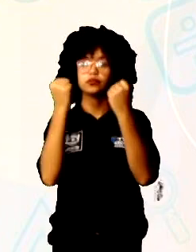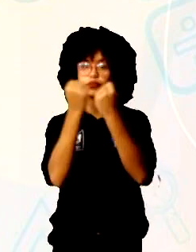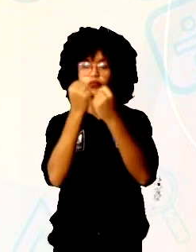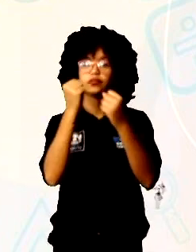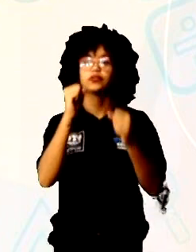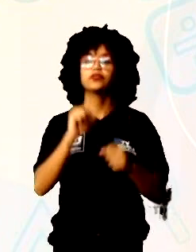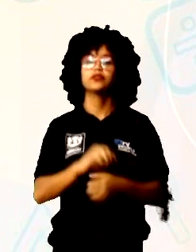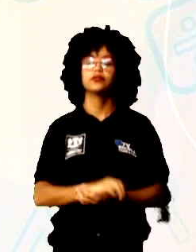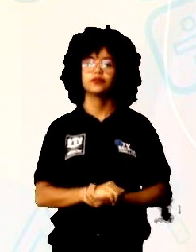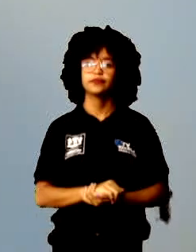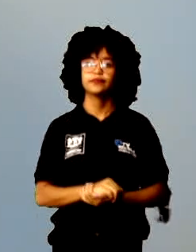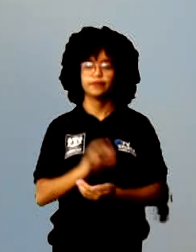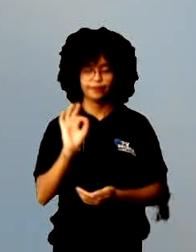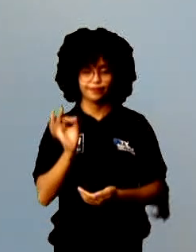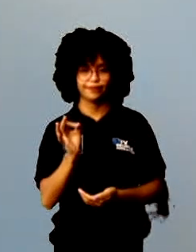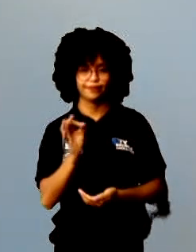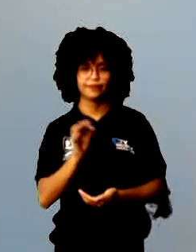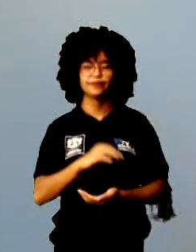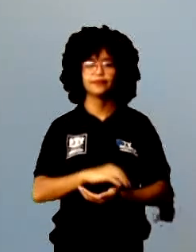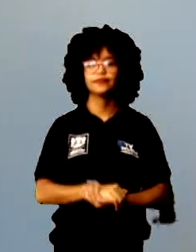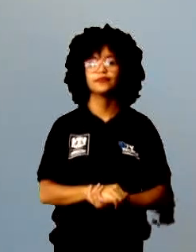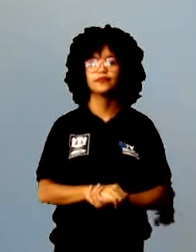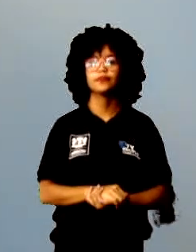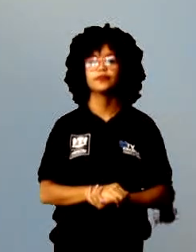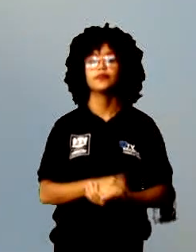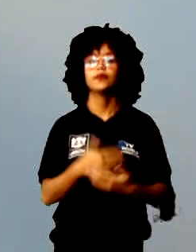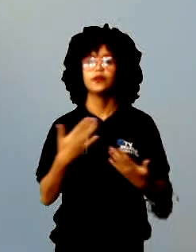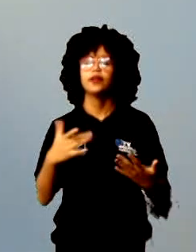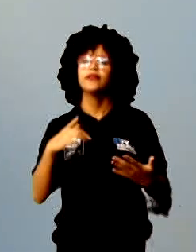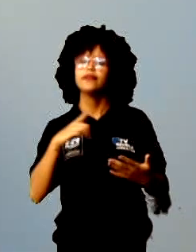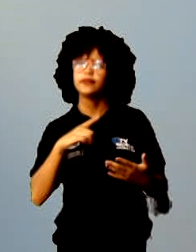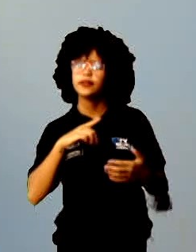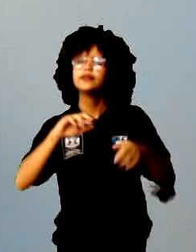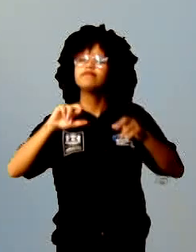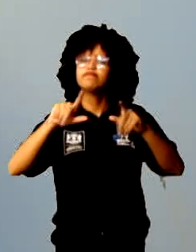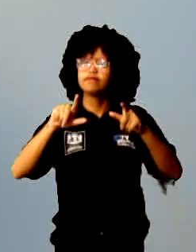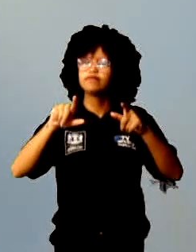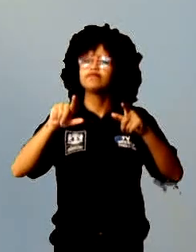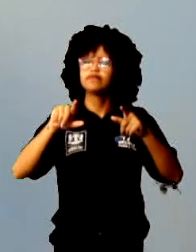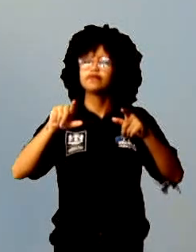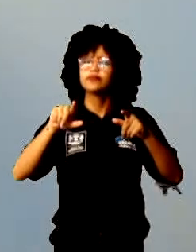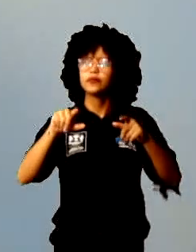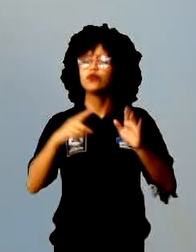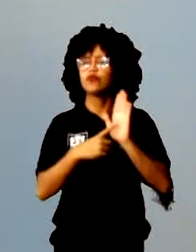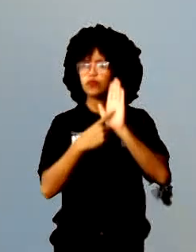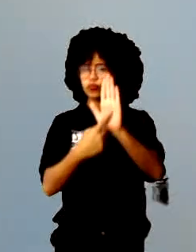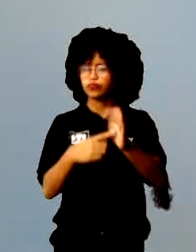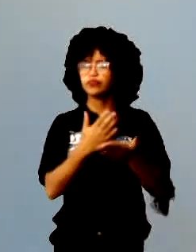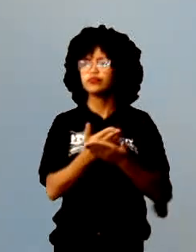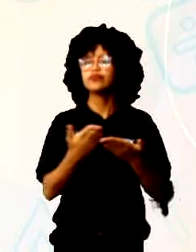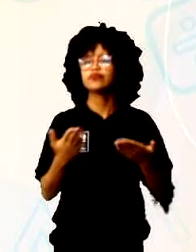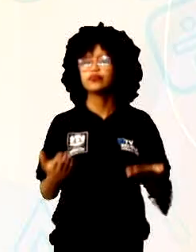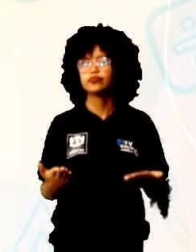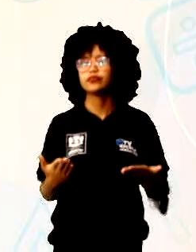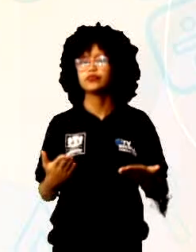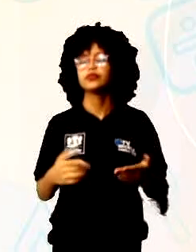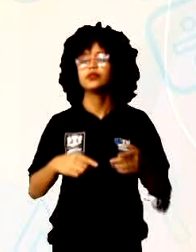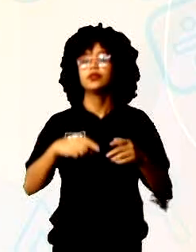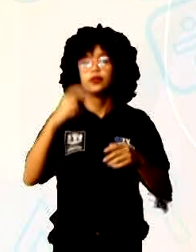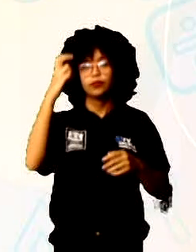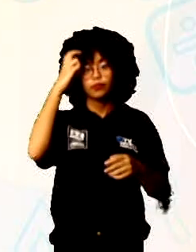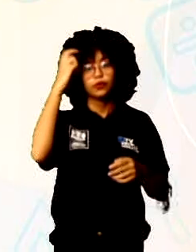história daquele lugar certo e aí existe uma diferença que eu quero mostrar para vocês e